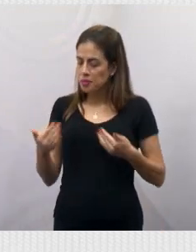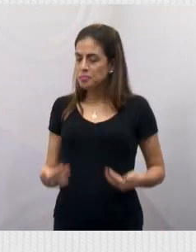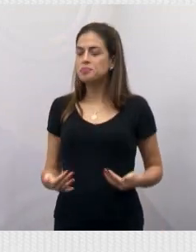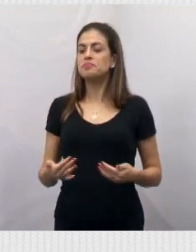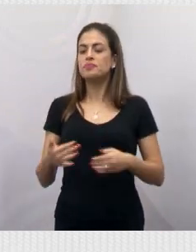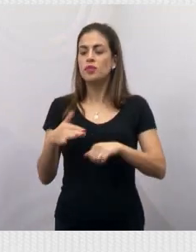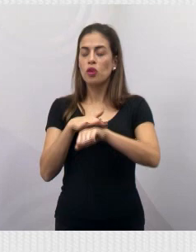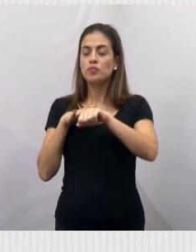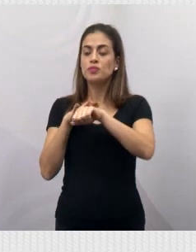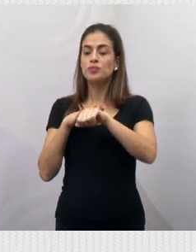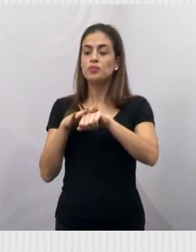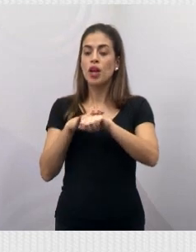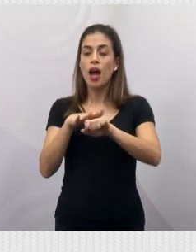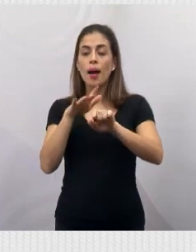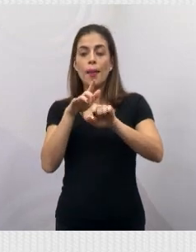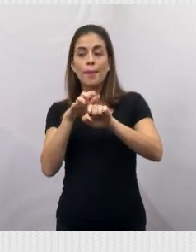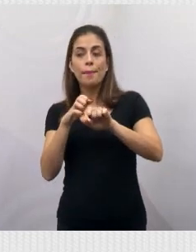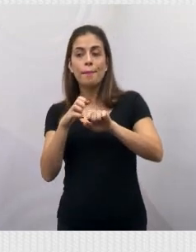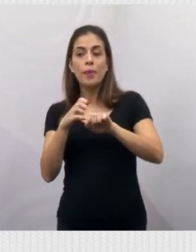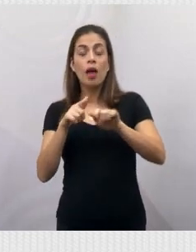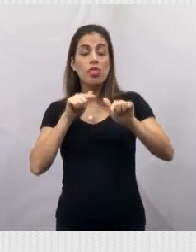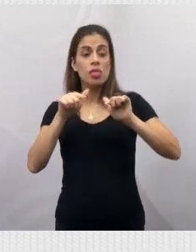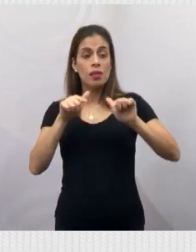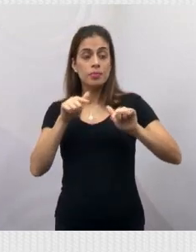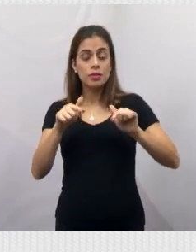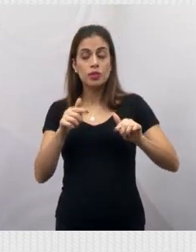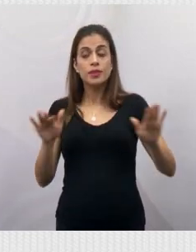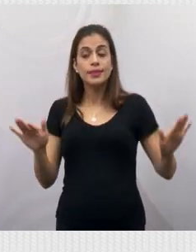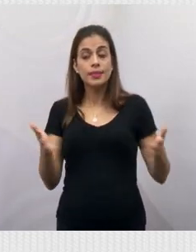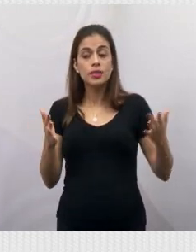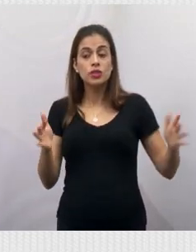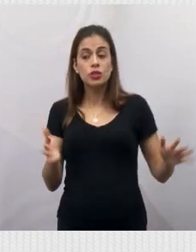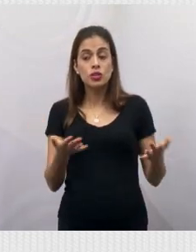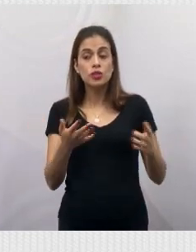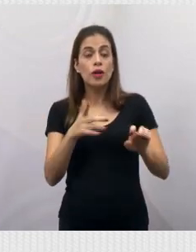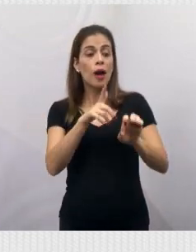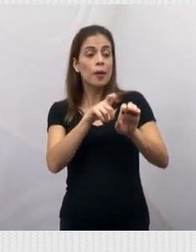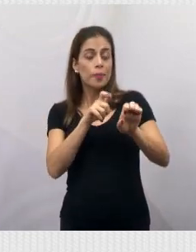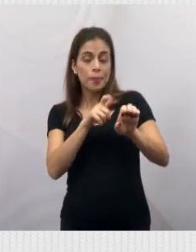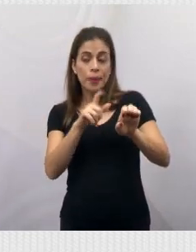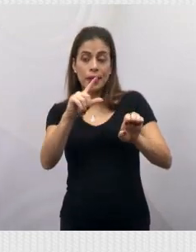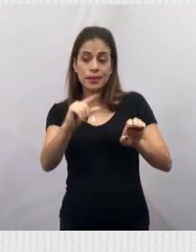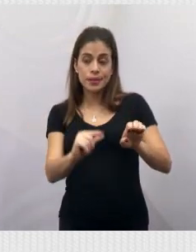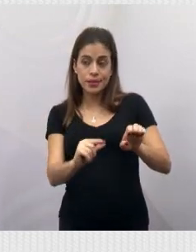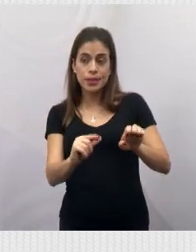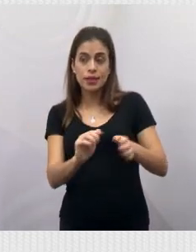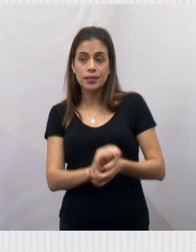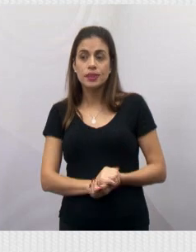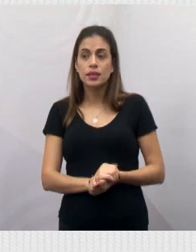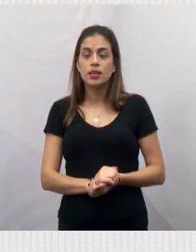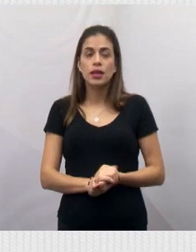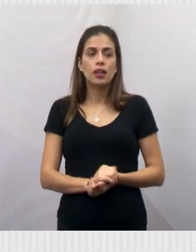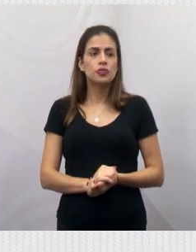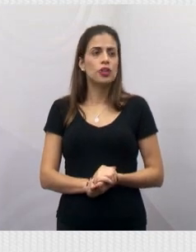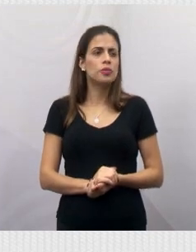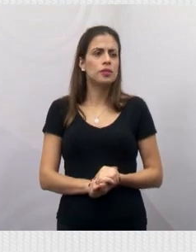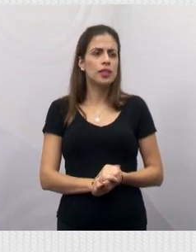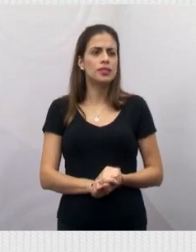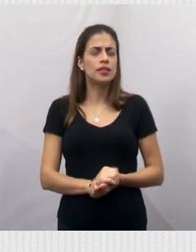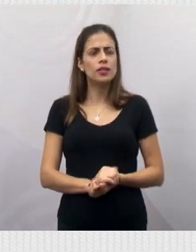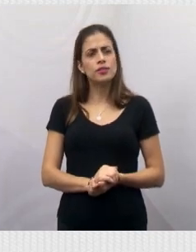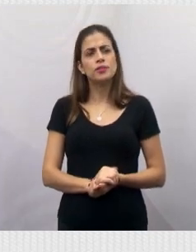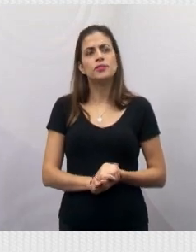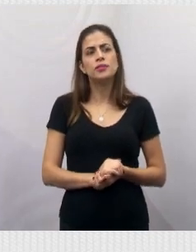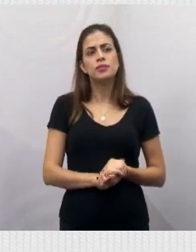empregabilidade e incentivo ao microempreendedorismo e ao autônomo. Então, você que é